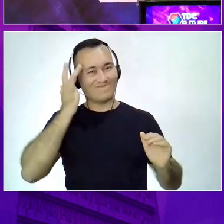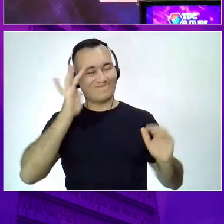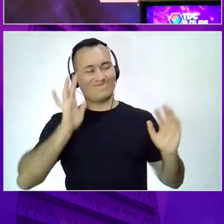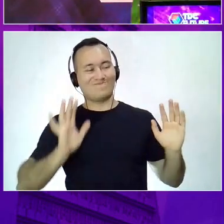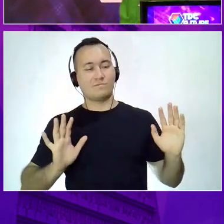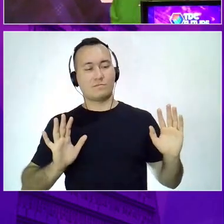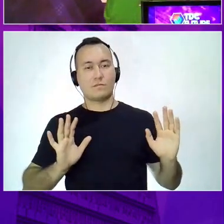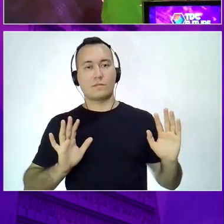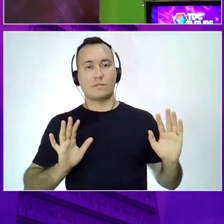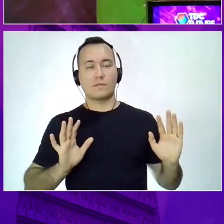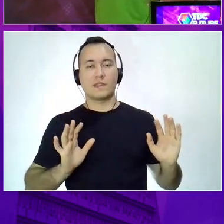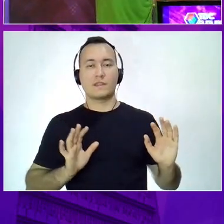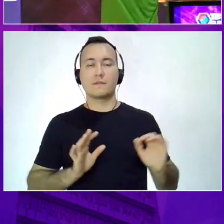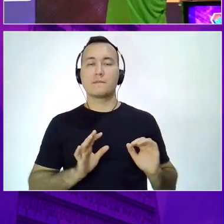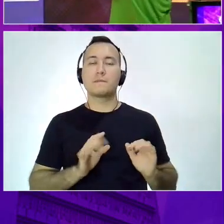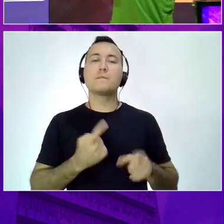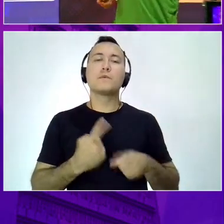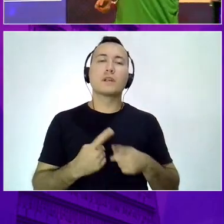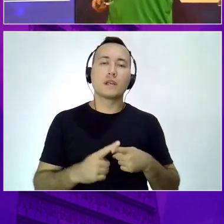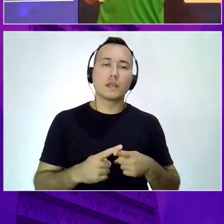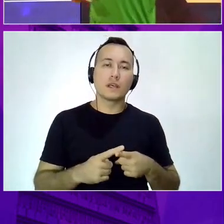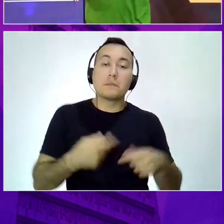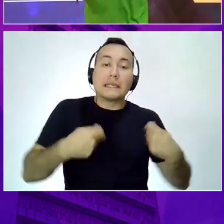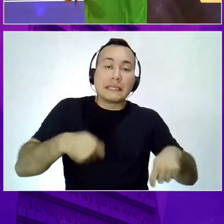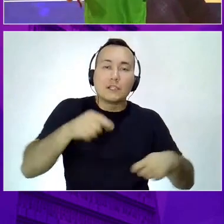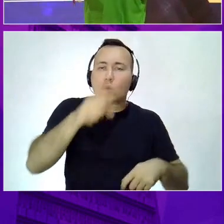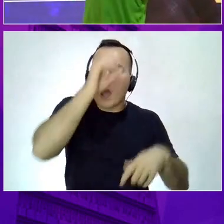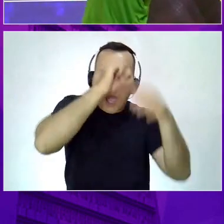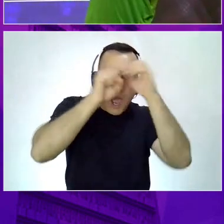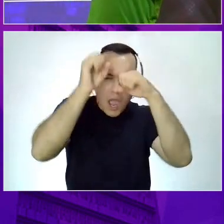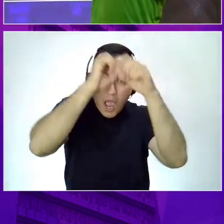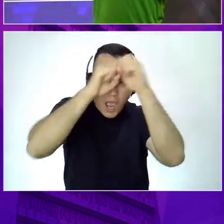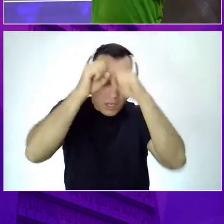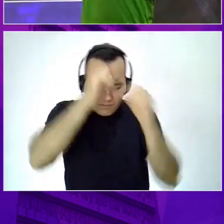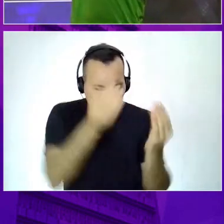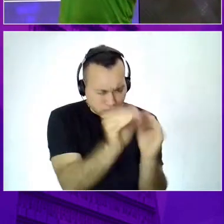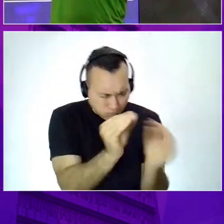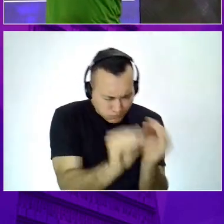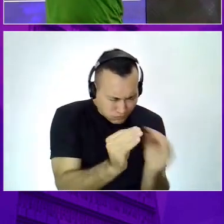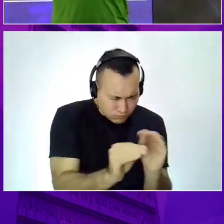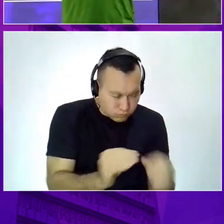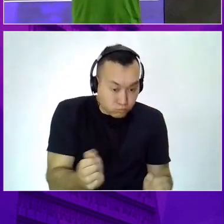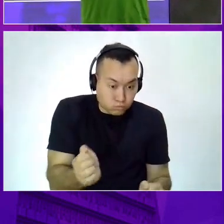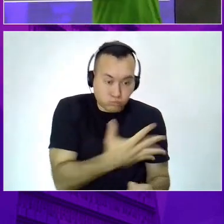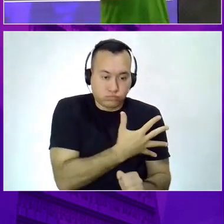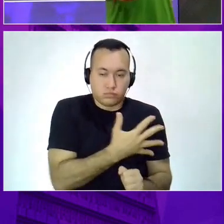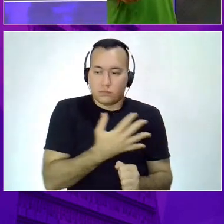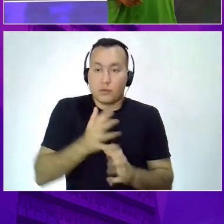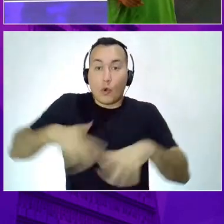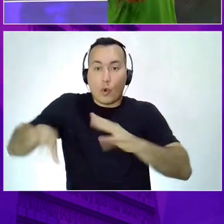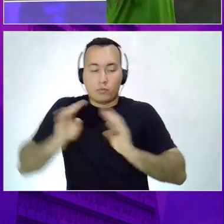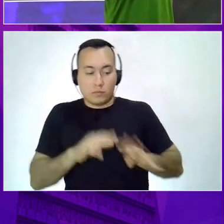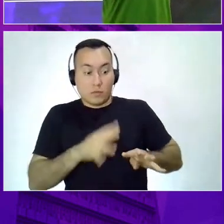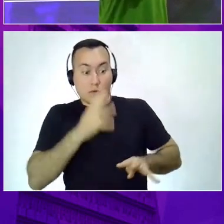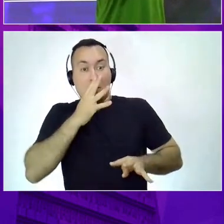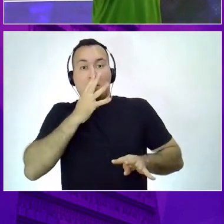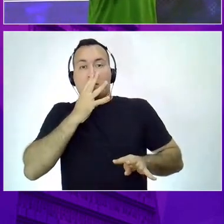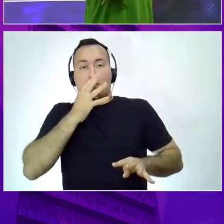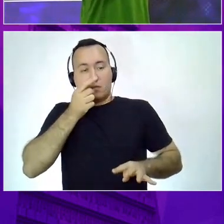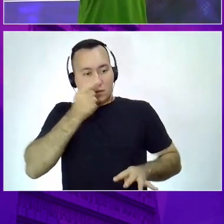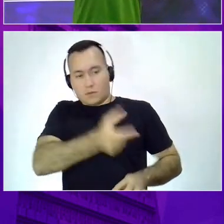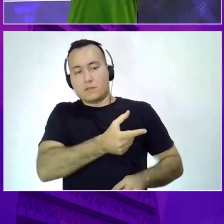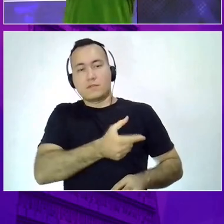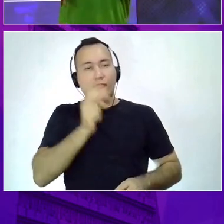uma narrativa. O futuro não tem a ver com algo que vai acontecer. O futuro tem a ver com uma coisa que está